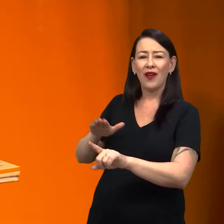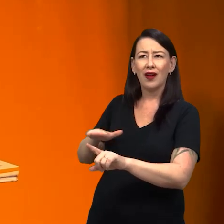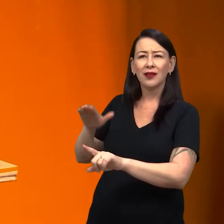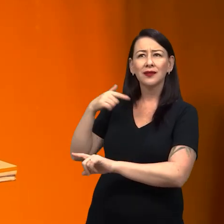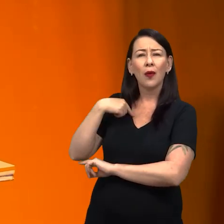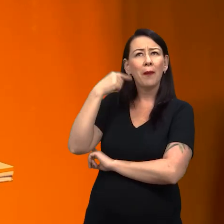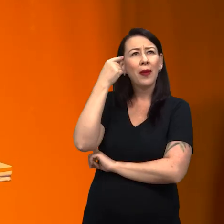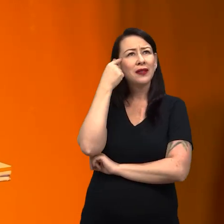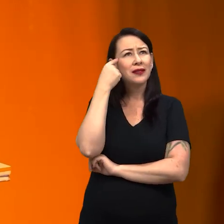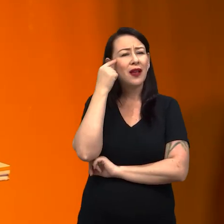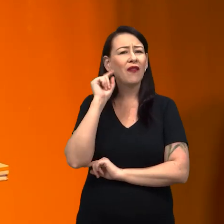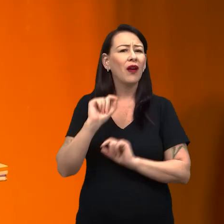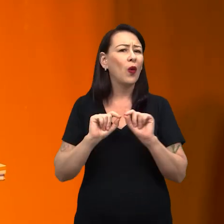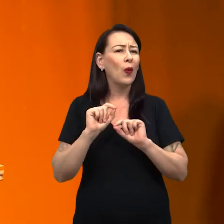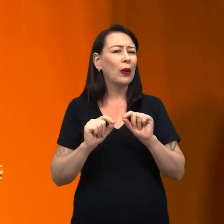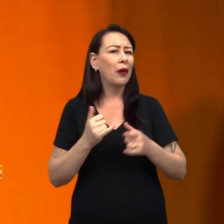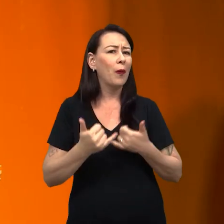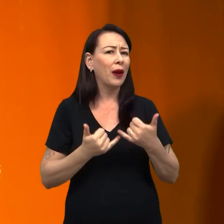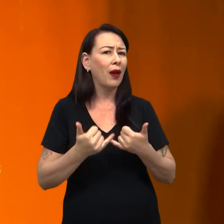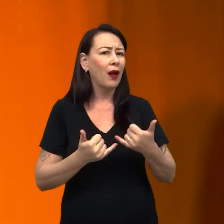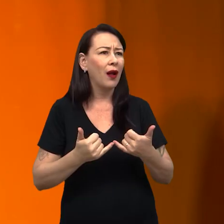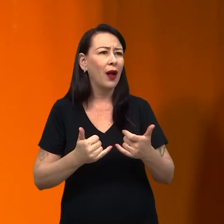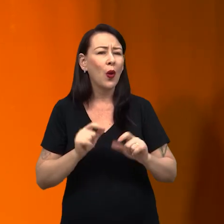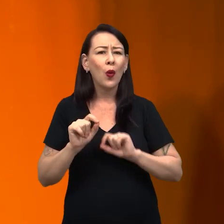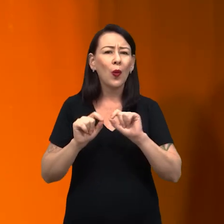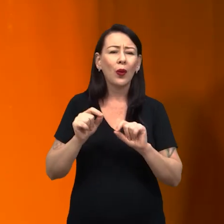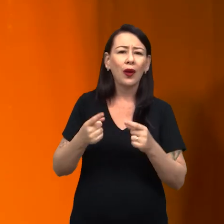E o que eu brinquei? O que eu cantei?